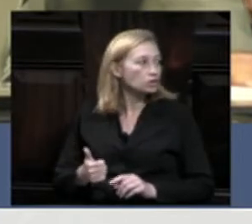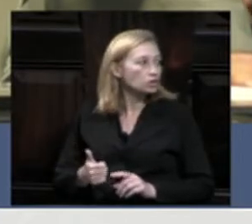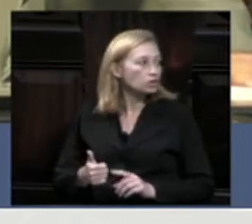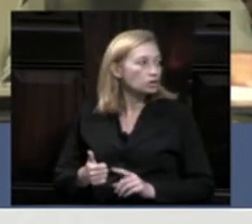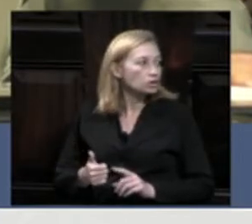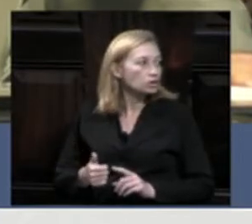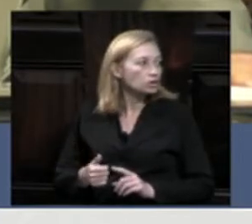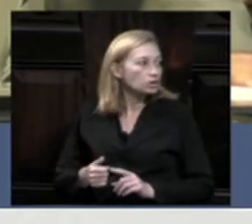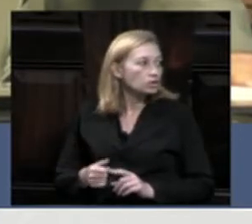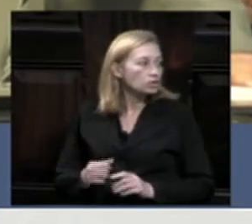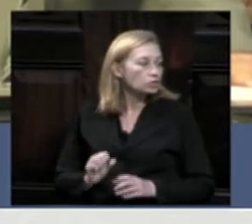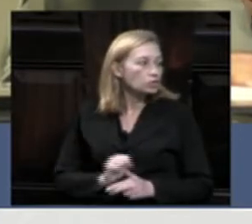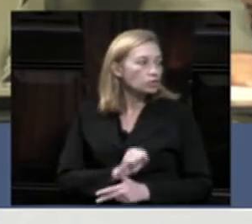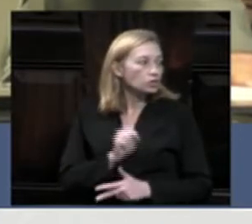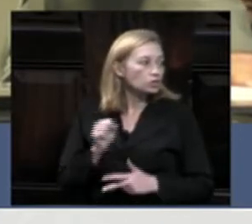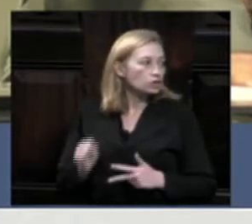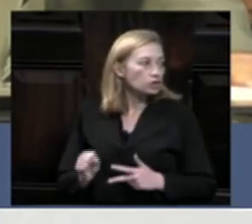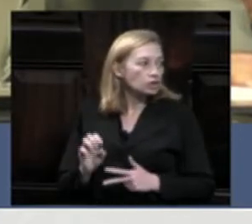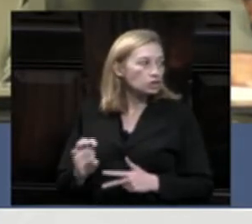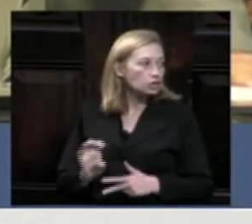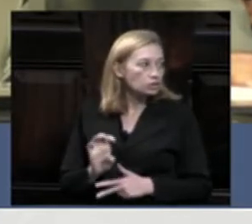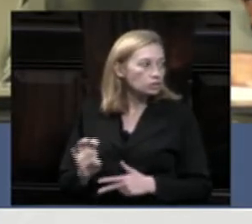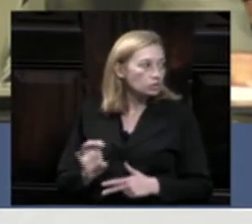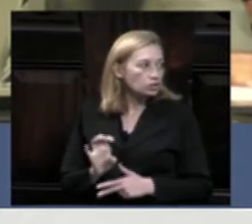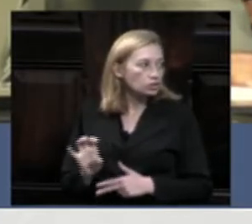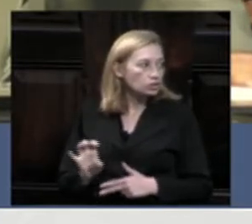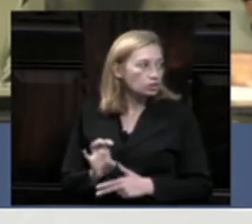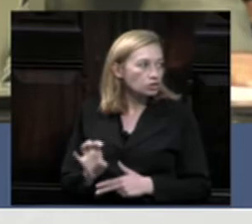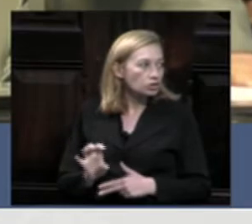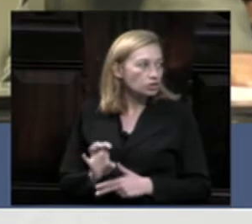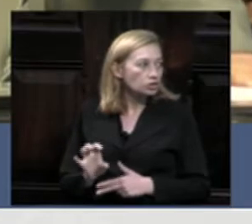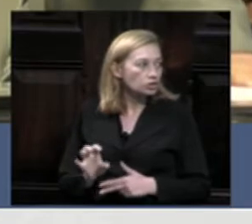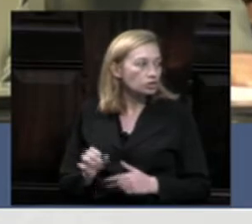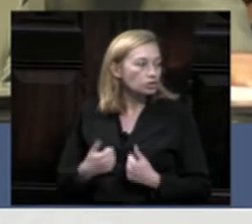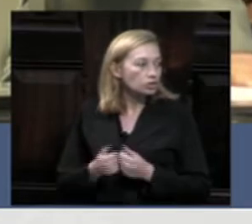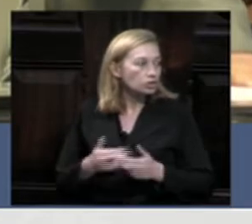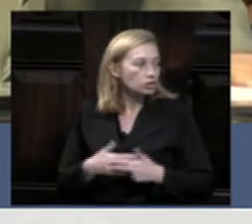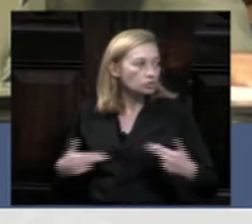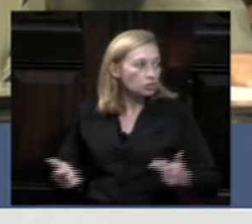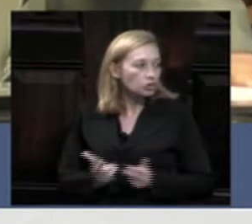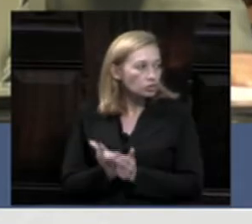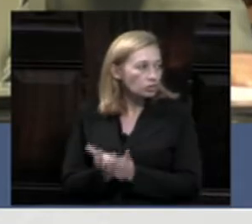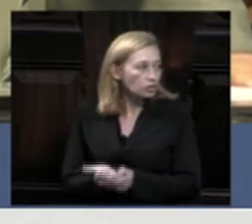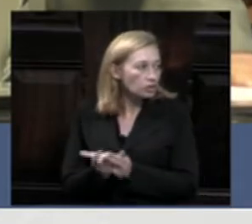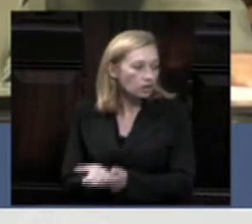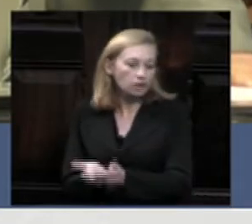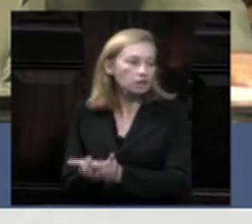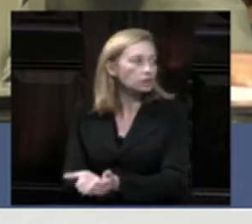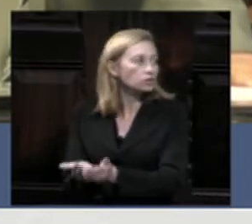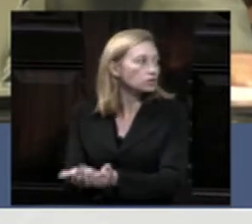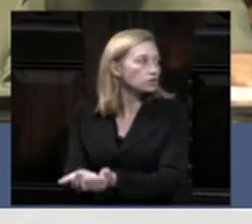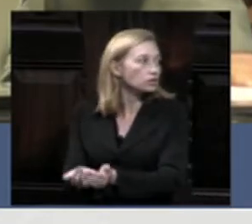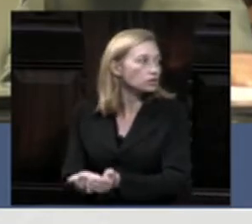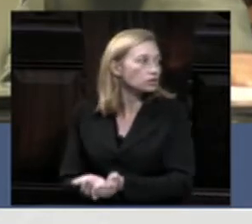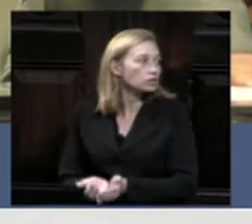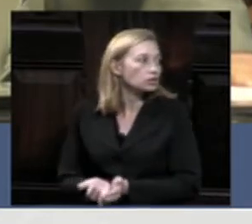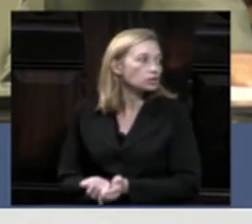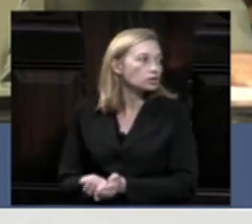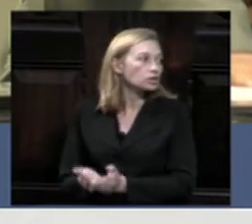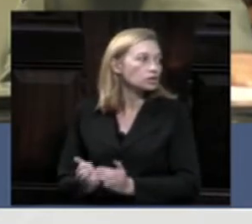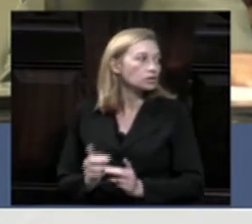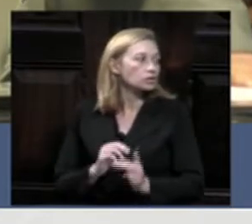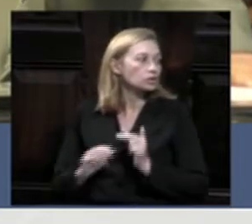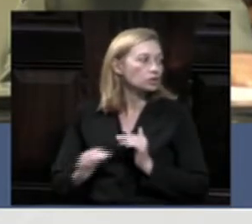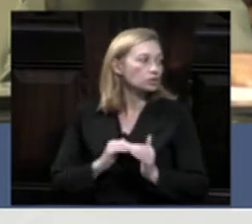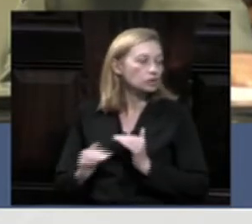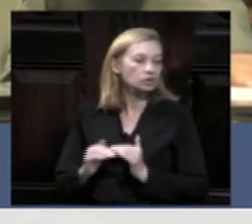autoriza o Poder Executivo a instituir nova estrutura tarifária para o serviço público de transporte aquaviário no Estado do Rio de Janeiro e da outras providências. Em votação,